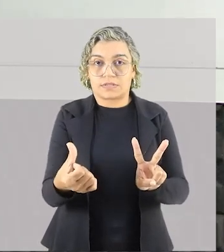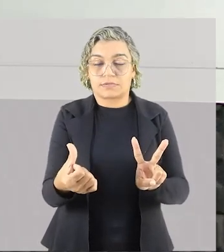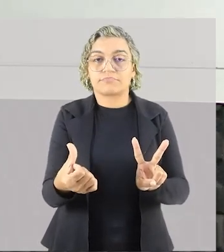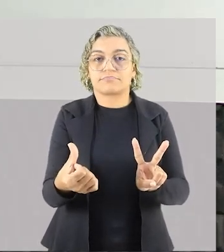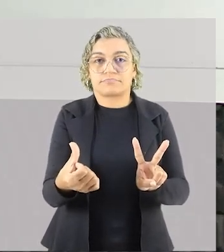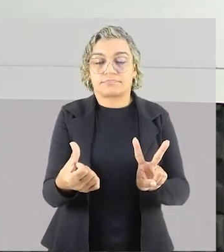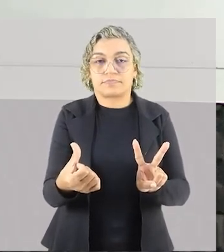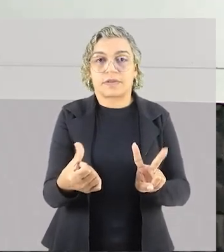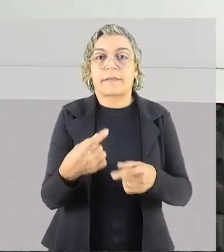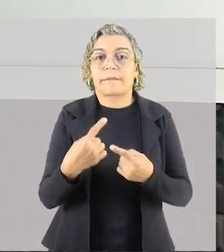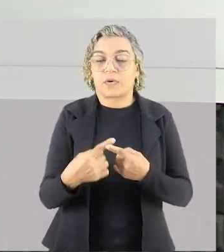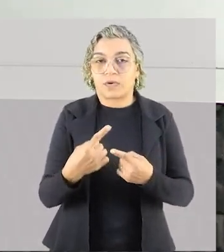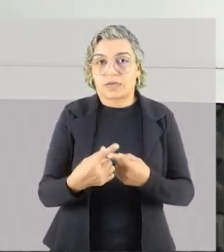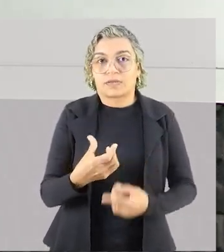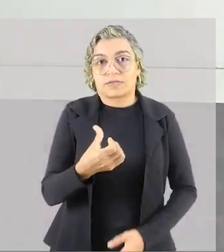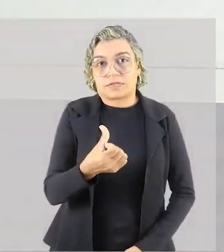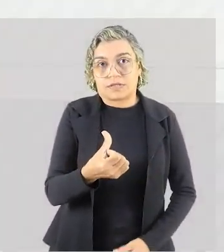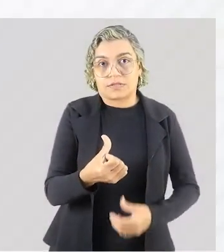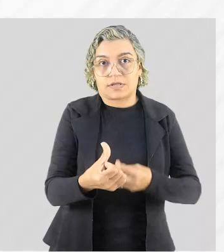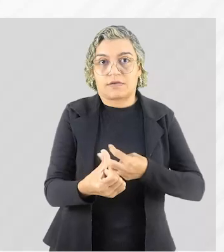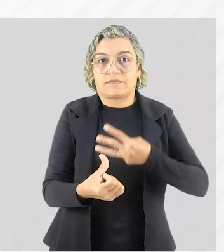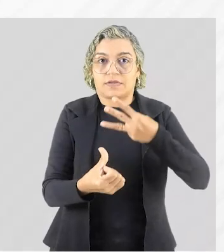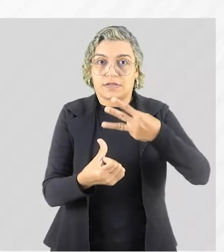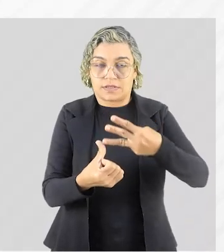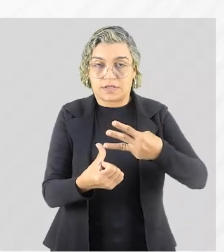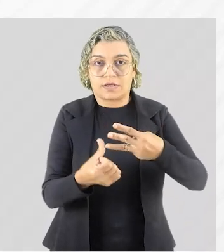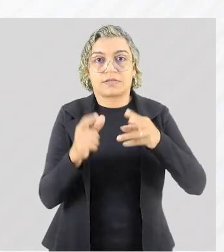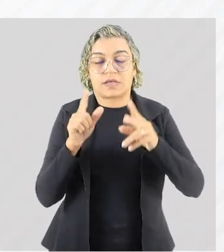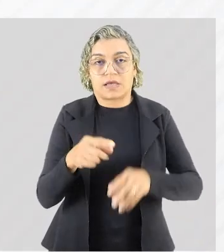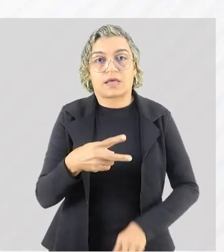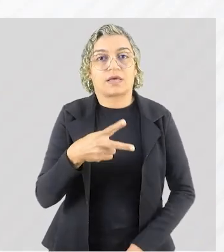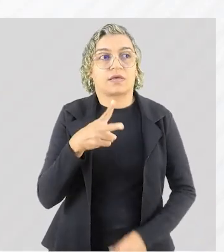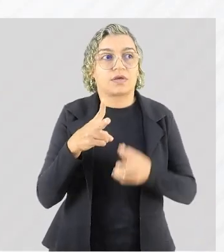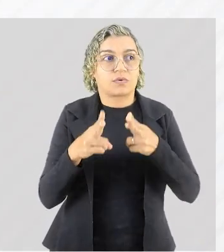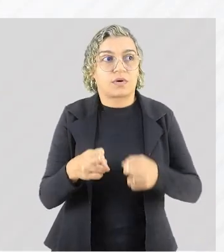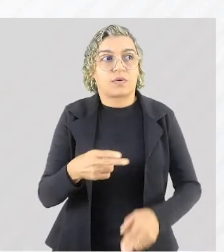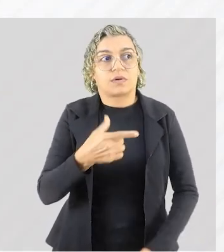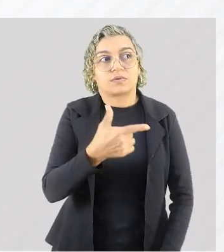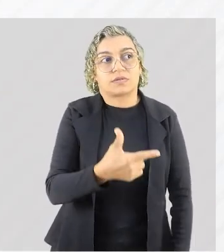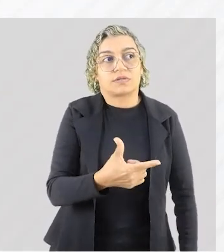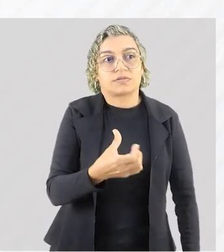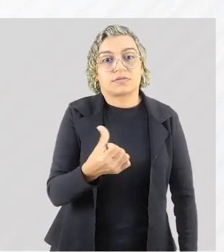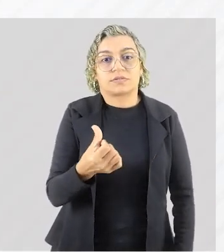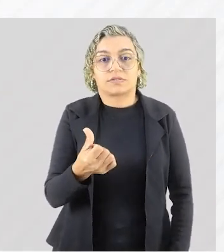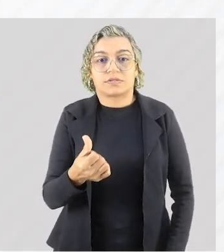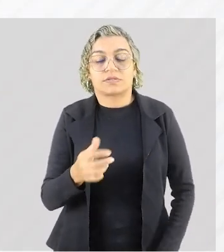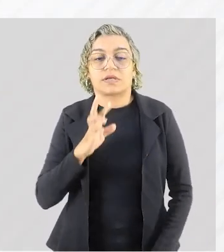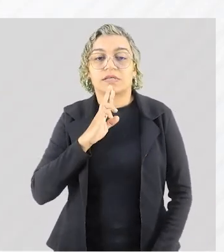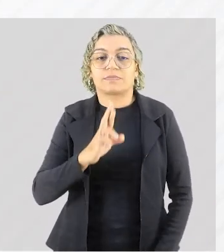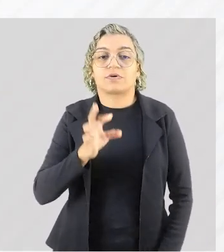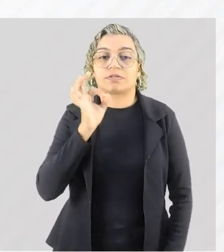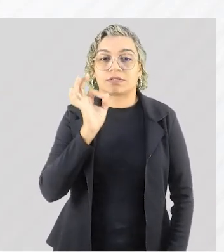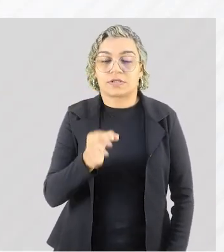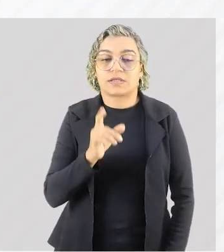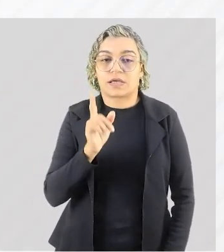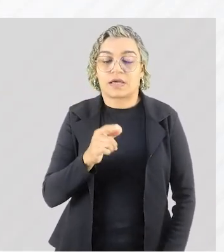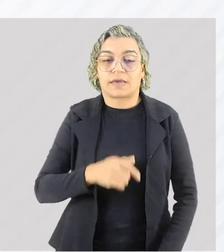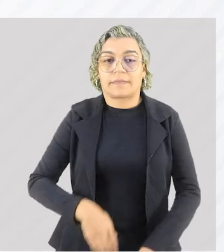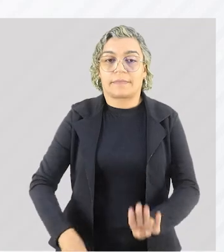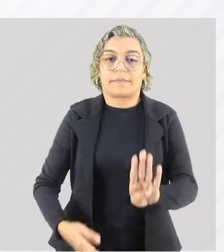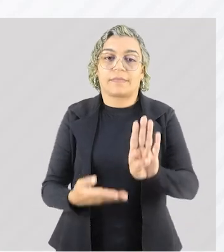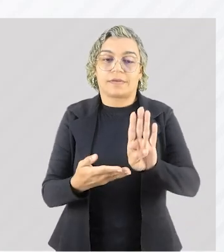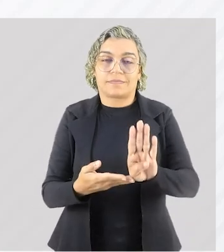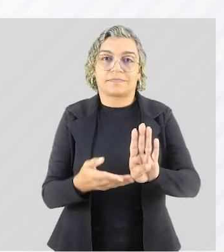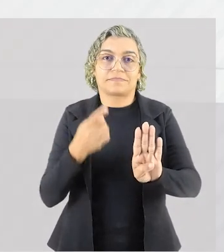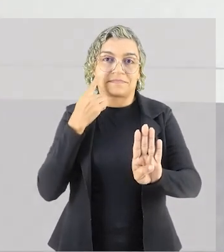dá 216. E aí acabou a questão. Nossa resposta correta é a letra B. A aresta do